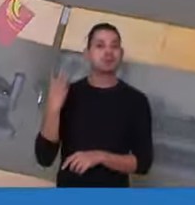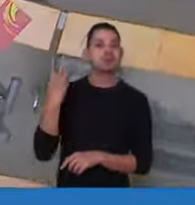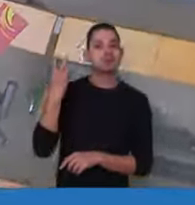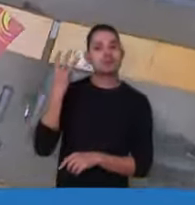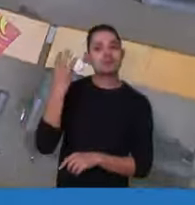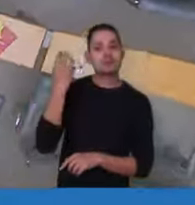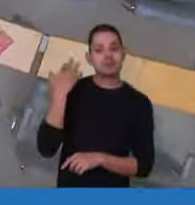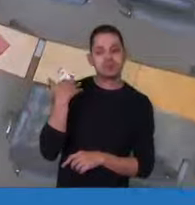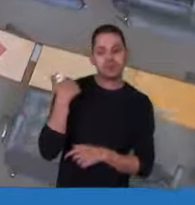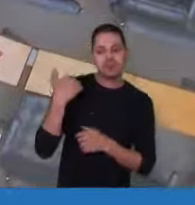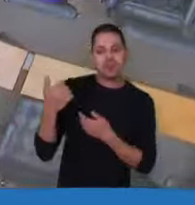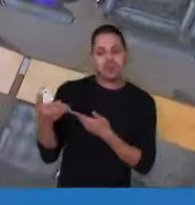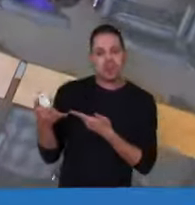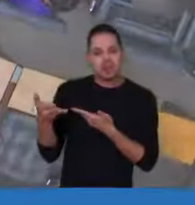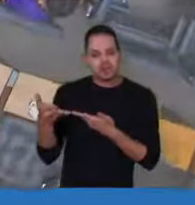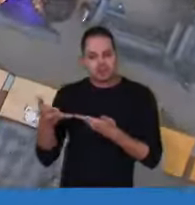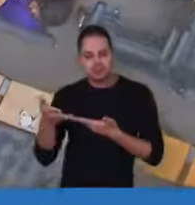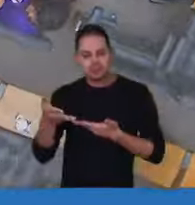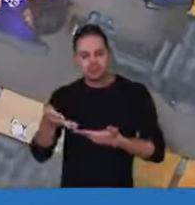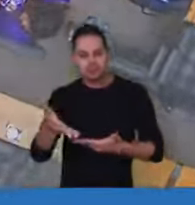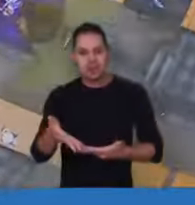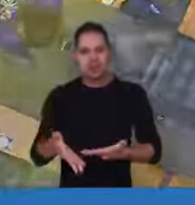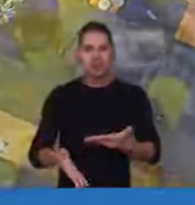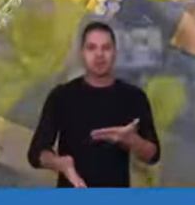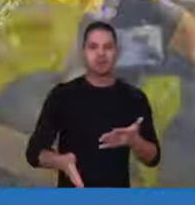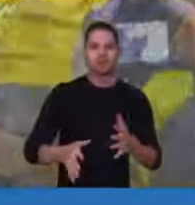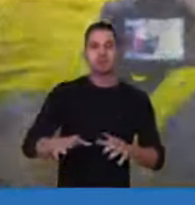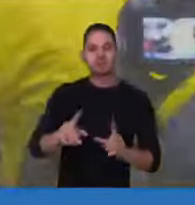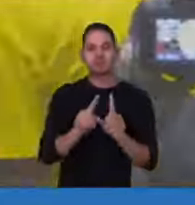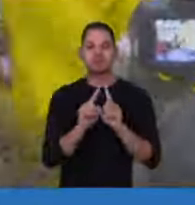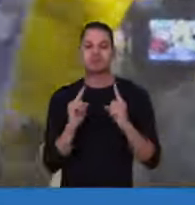nos convidou.